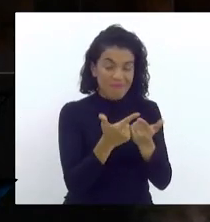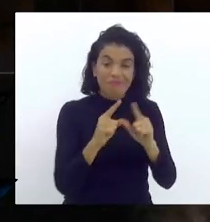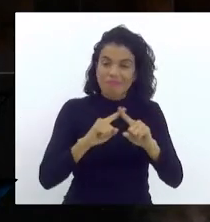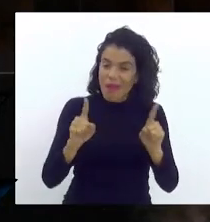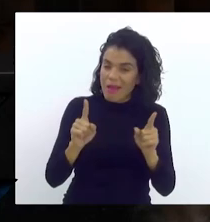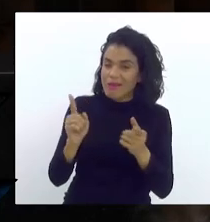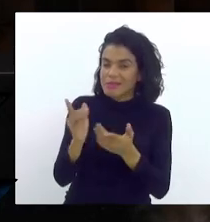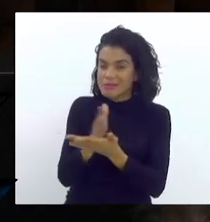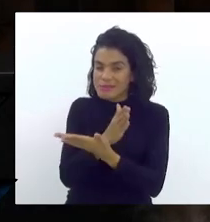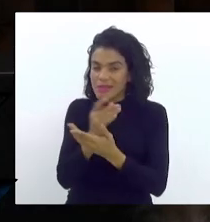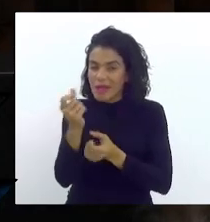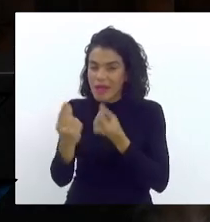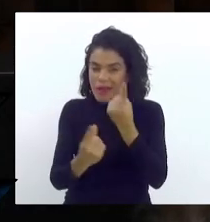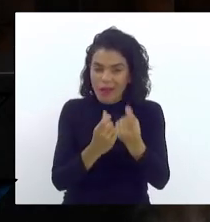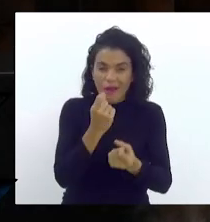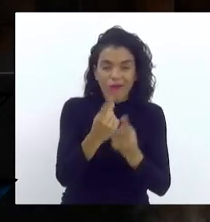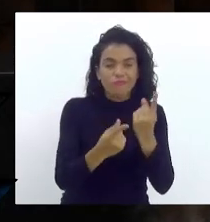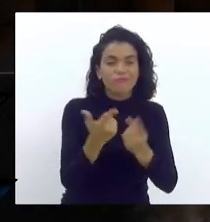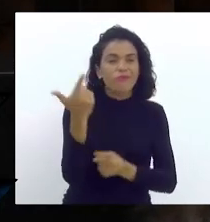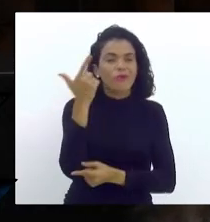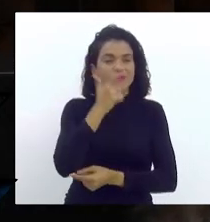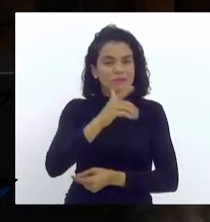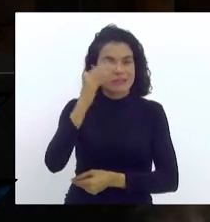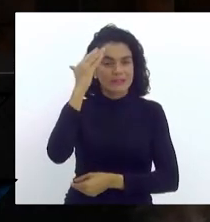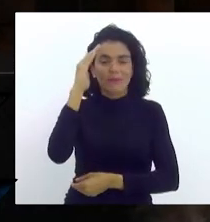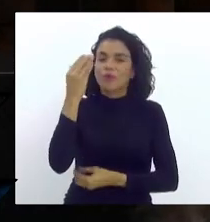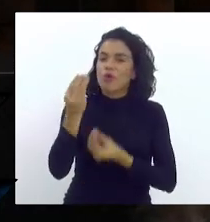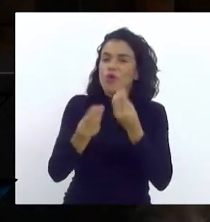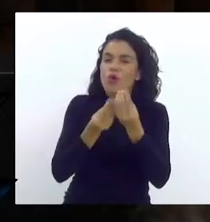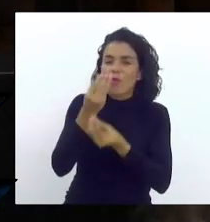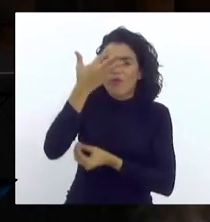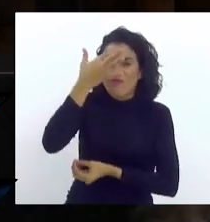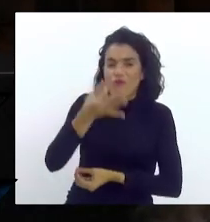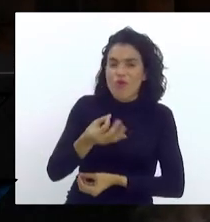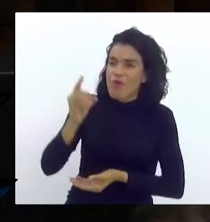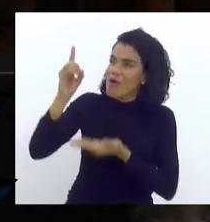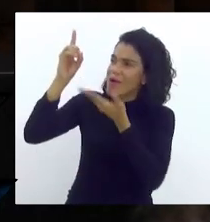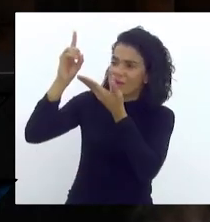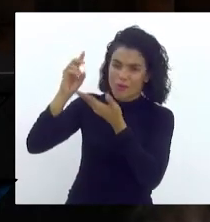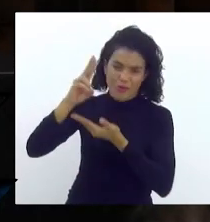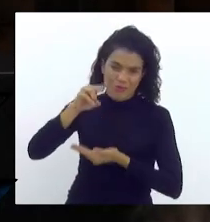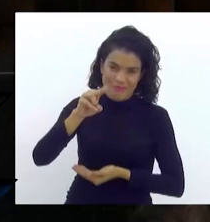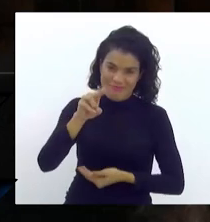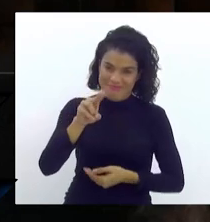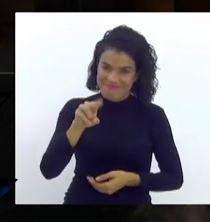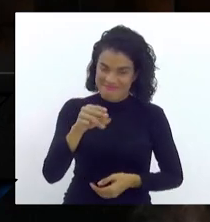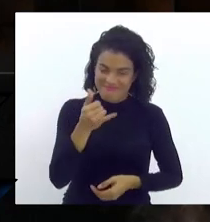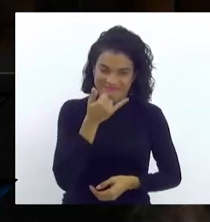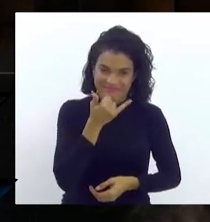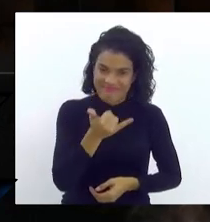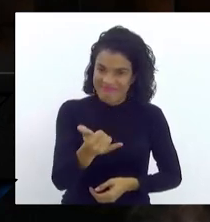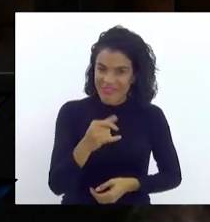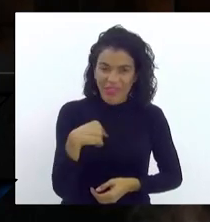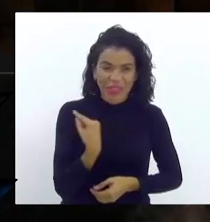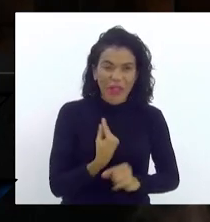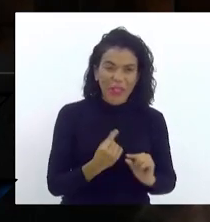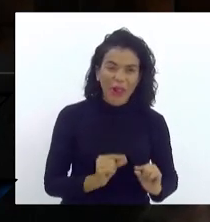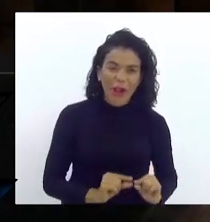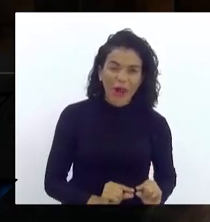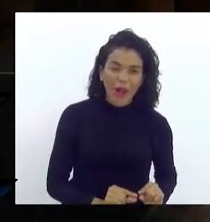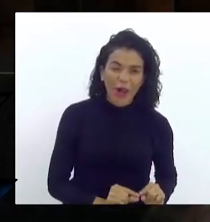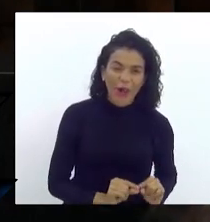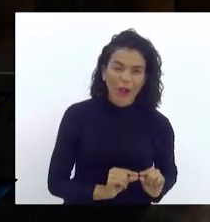alguns muito bem colocam que como é que eu vou entender Deus? Não vai entender nunca, porque nós somos muito pequenos para